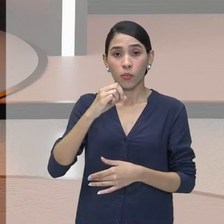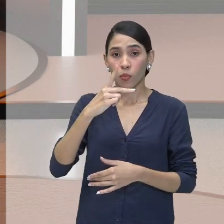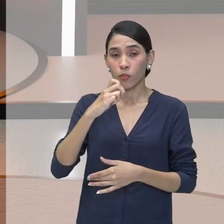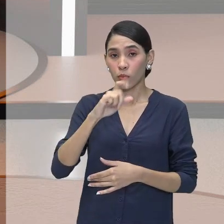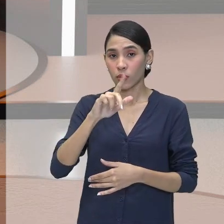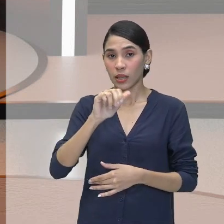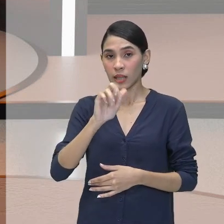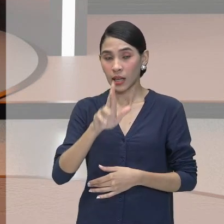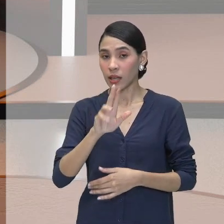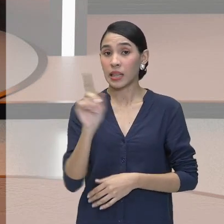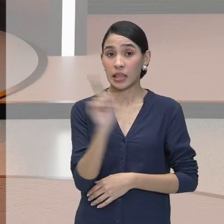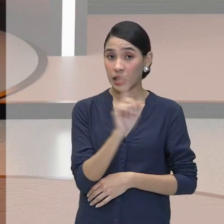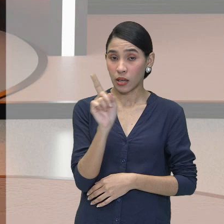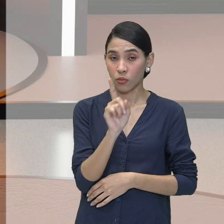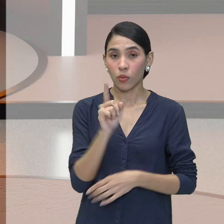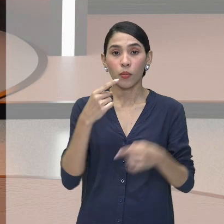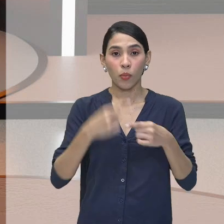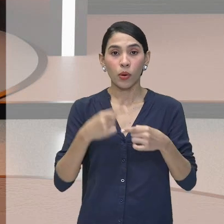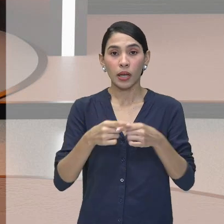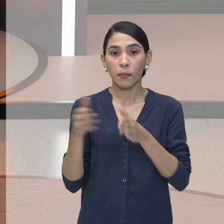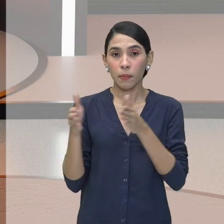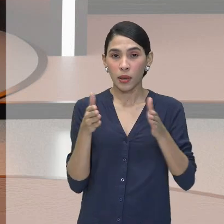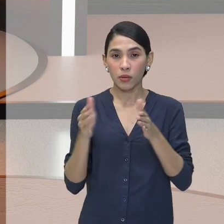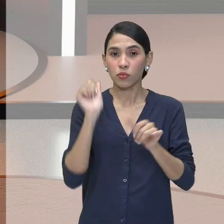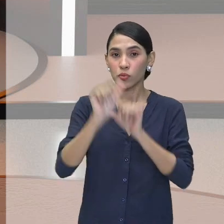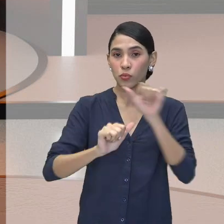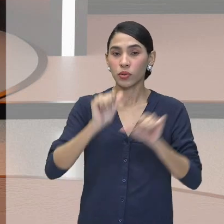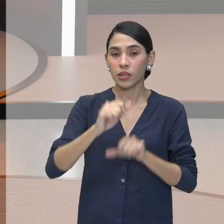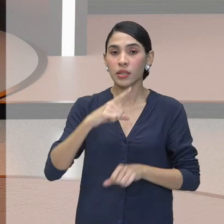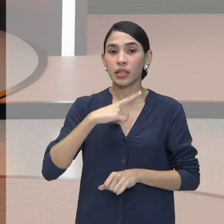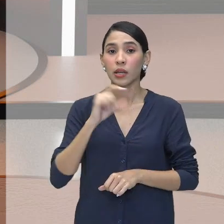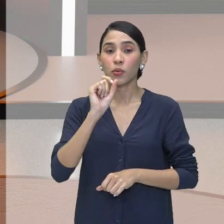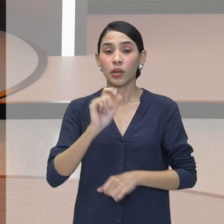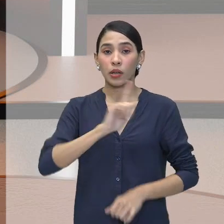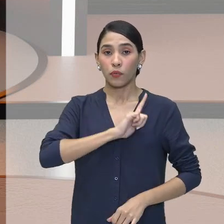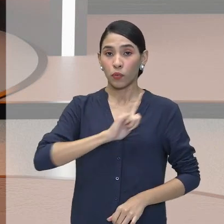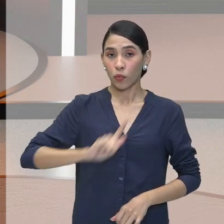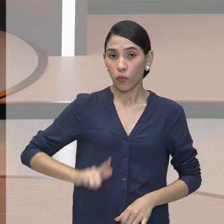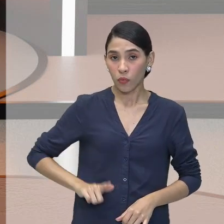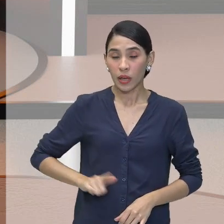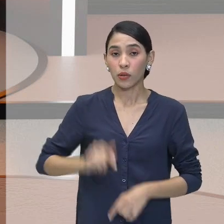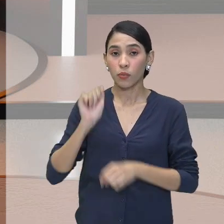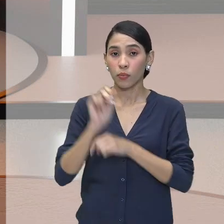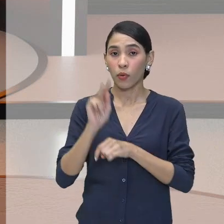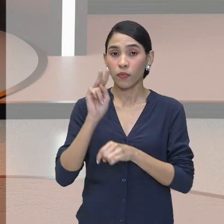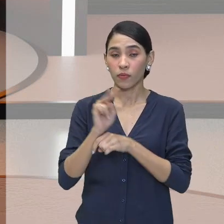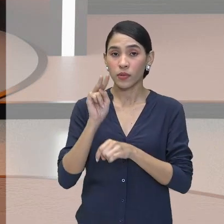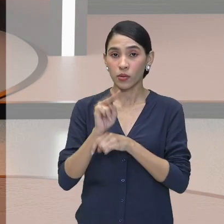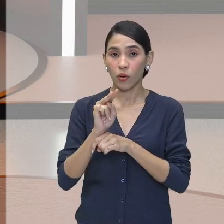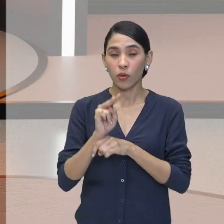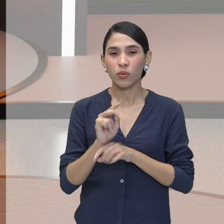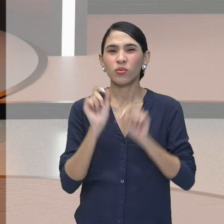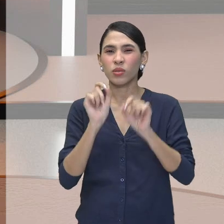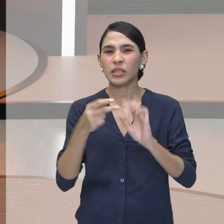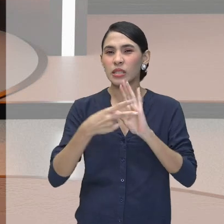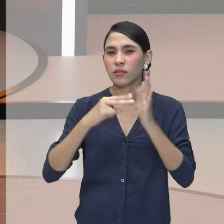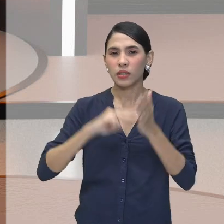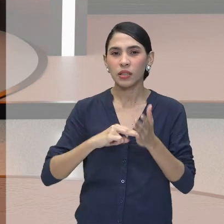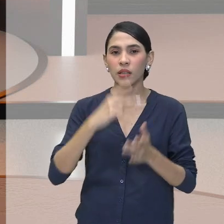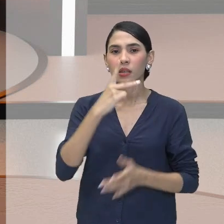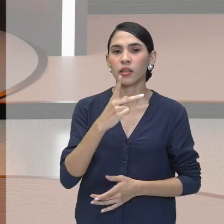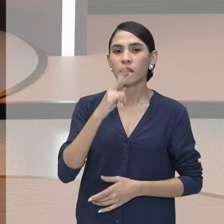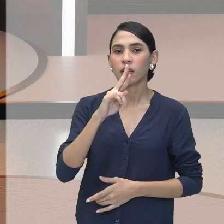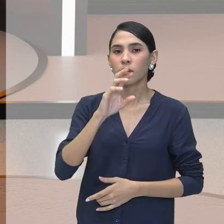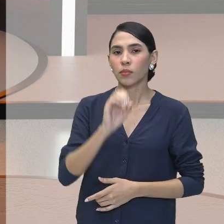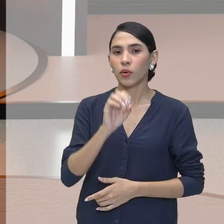não. Inicialmente, nesse período de transição, nós vamos ter um chamado governo provisório. O que é um governo provisório? É um governo